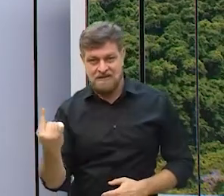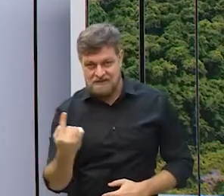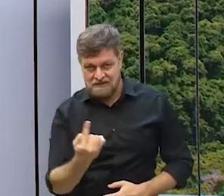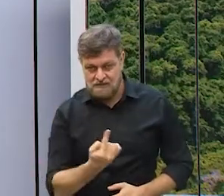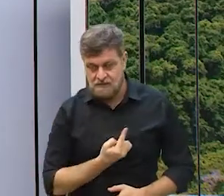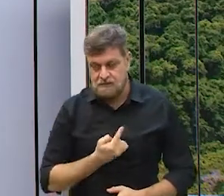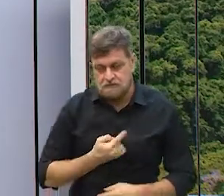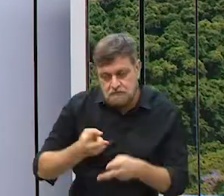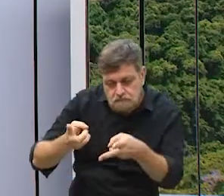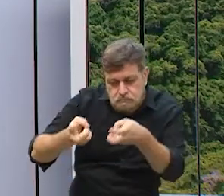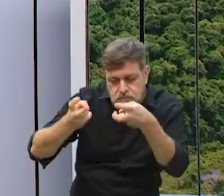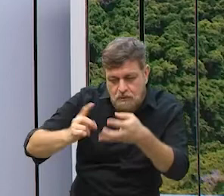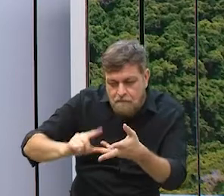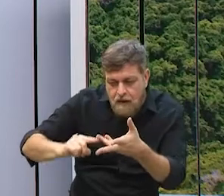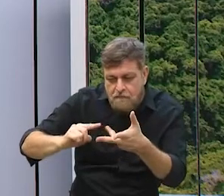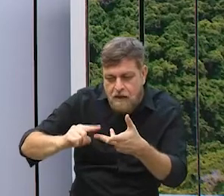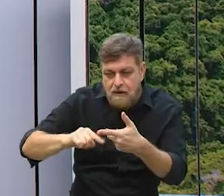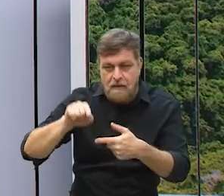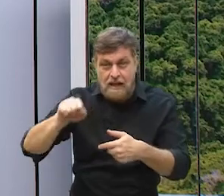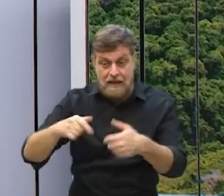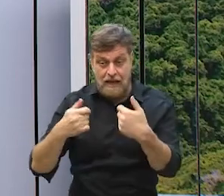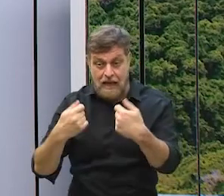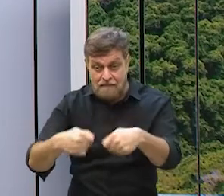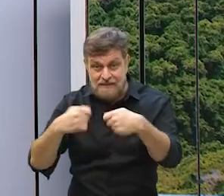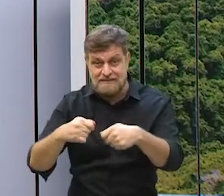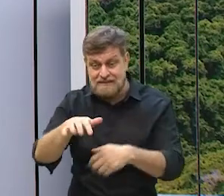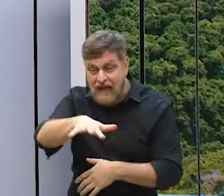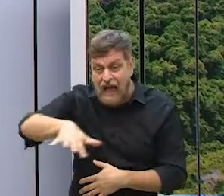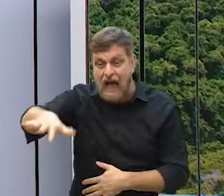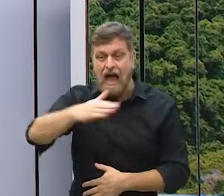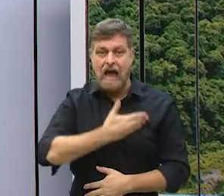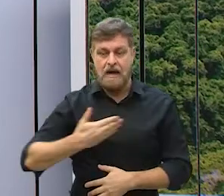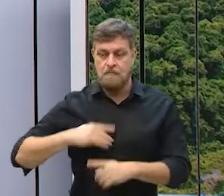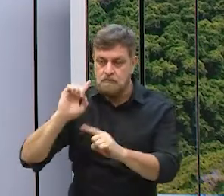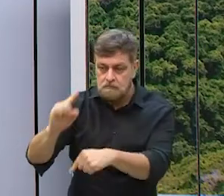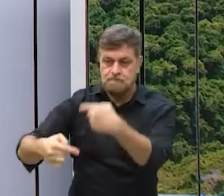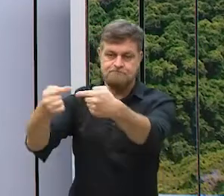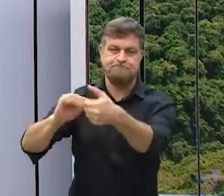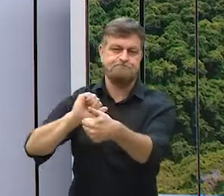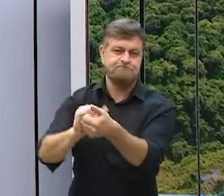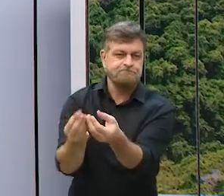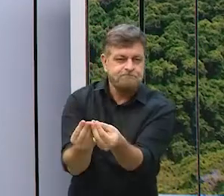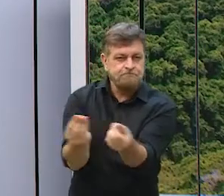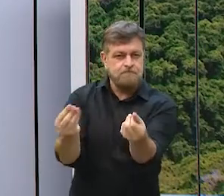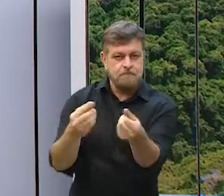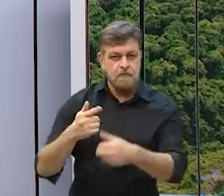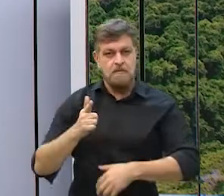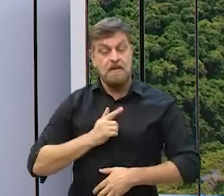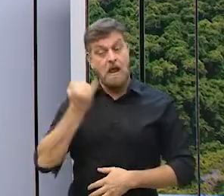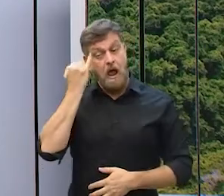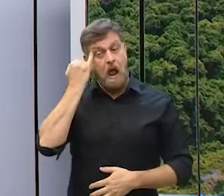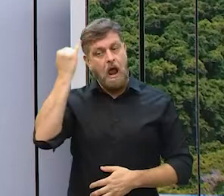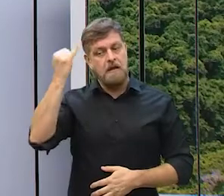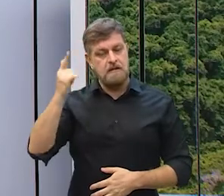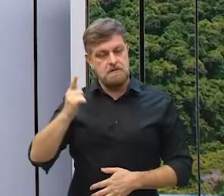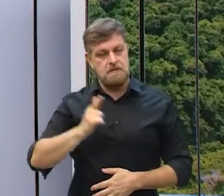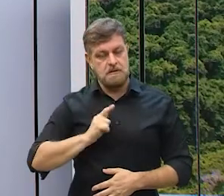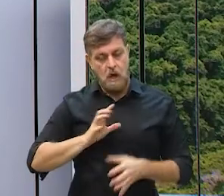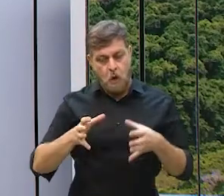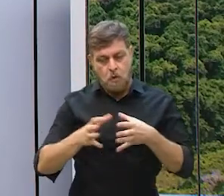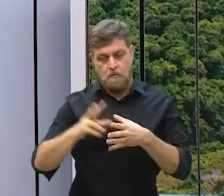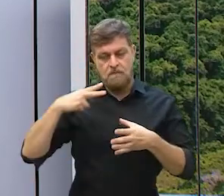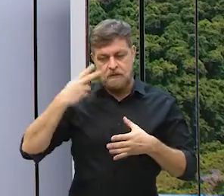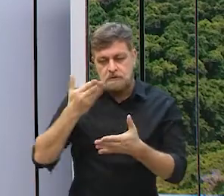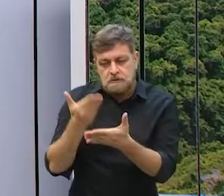né, das necessidades de chegar para a gente serviços públicos de qualidade, é que surge a ideia de ter, então, a comissão